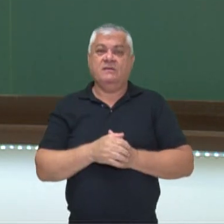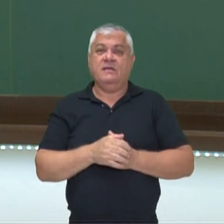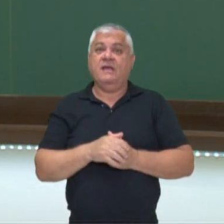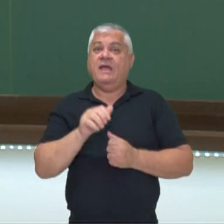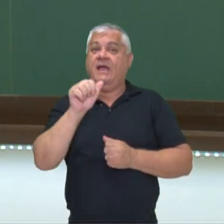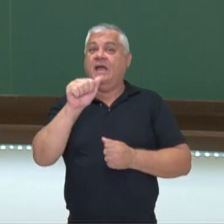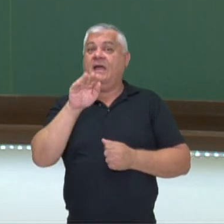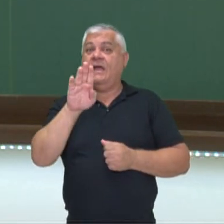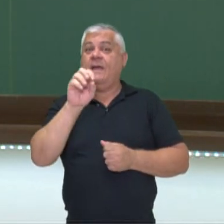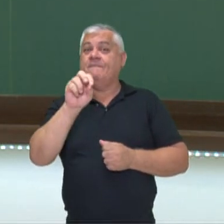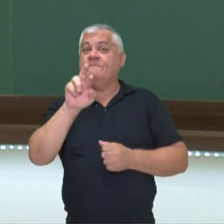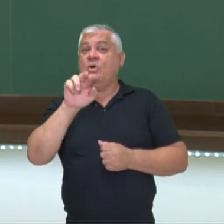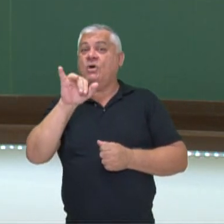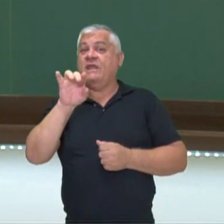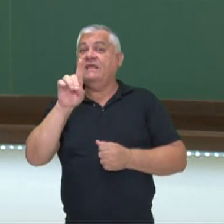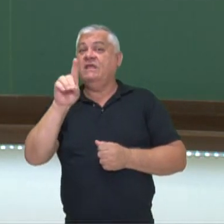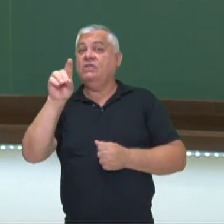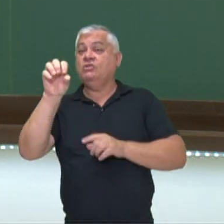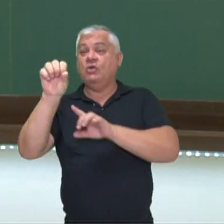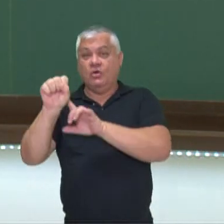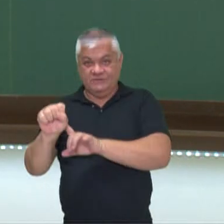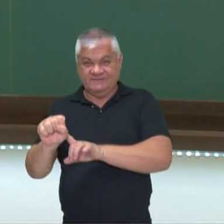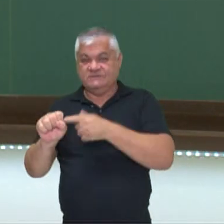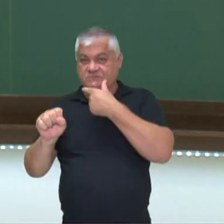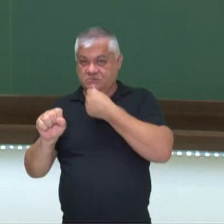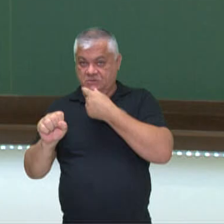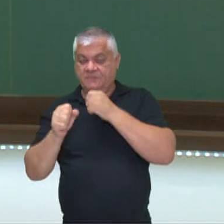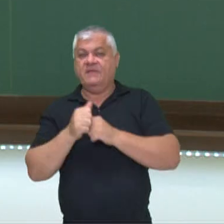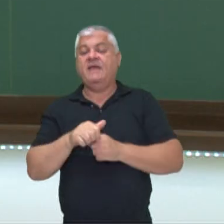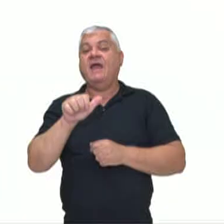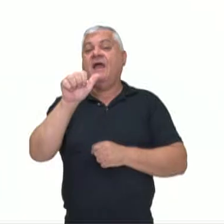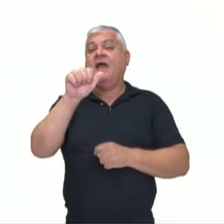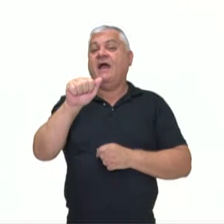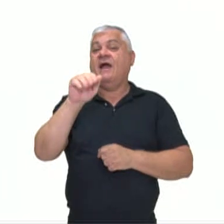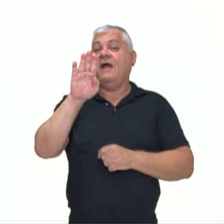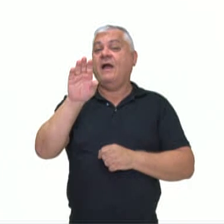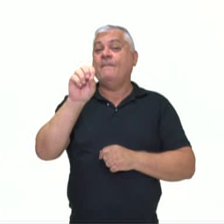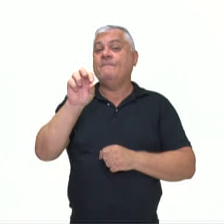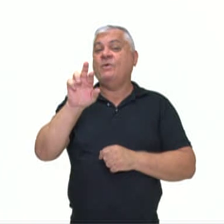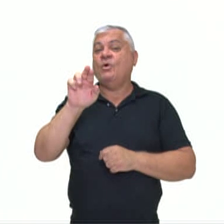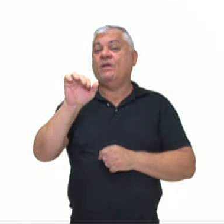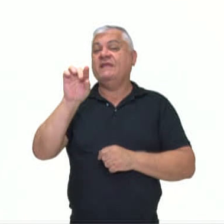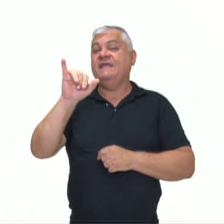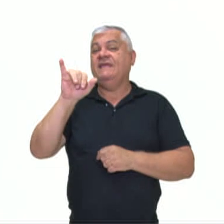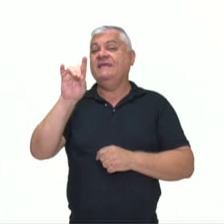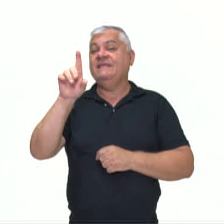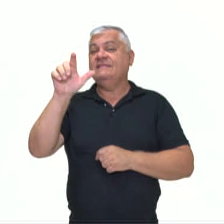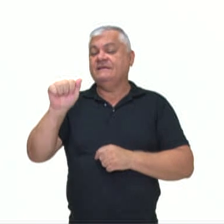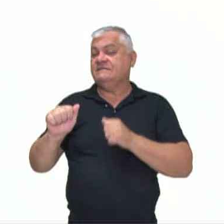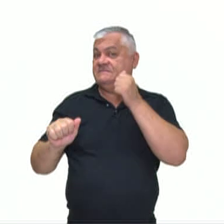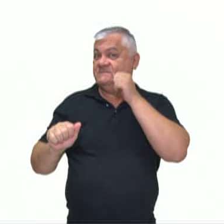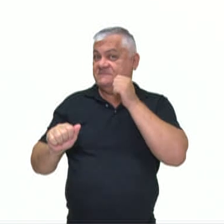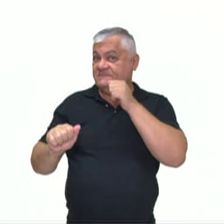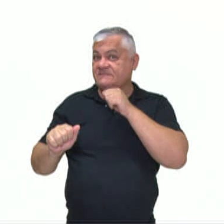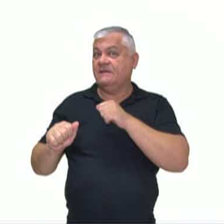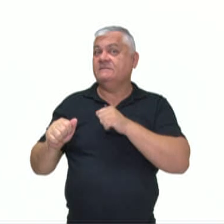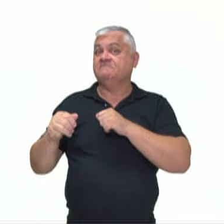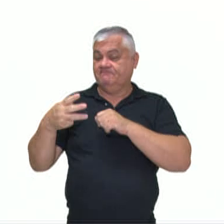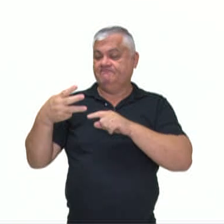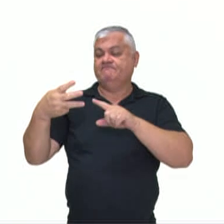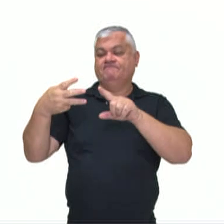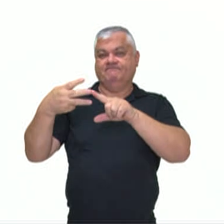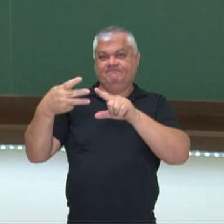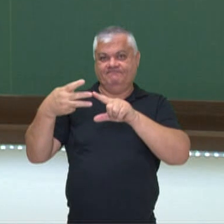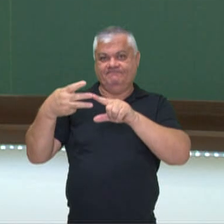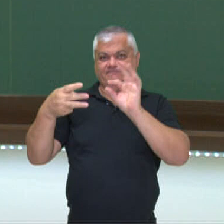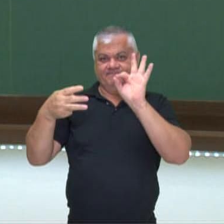aburridos. Nosotras, aburridas. Vosotros e vosotras, seria aí segunda pessoa do plural. A gente